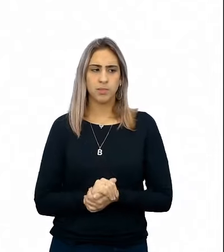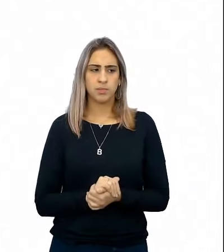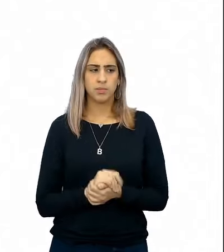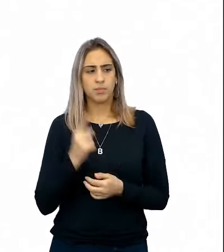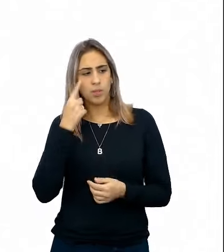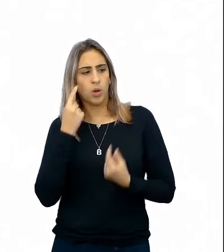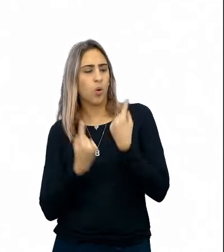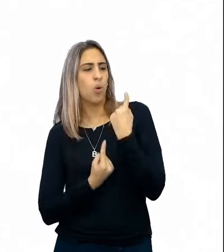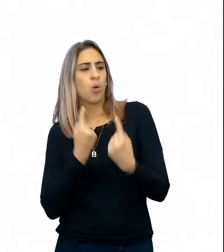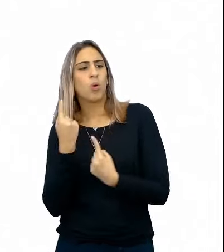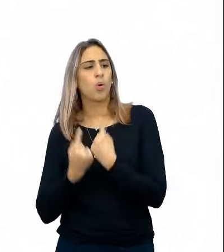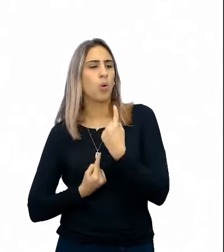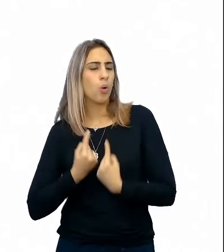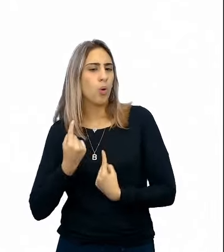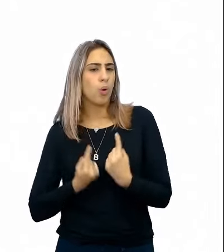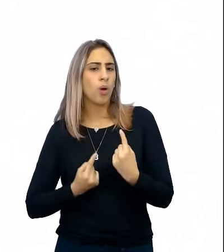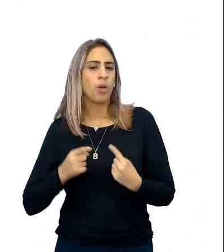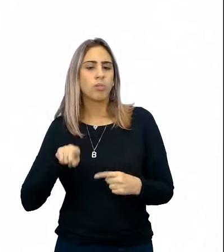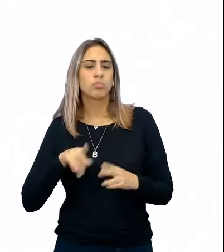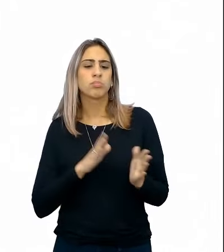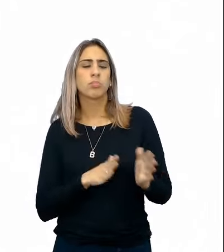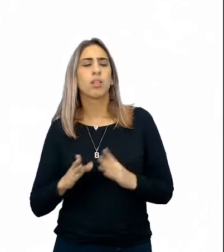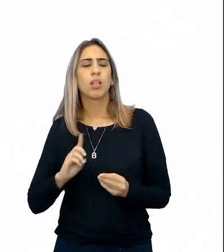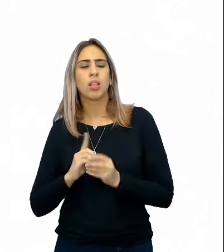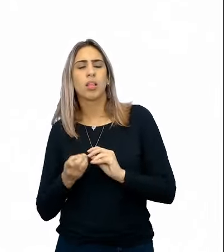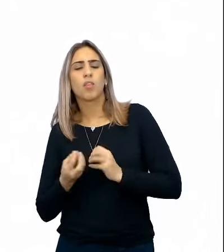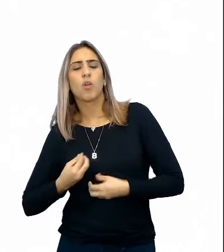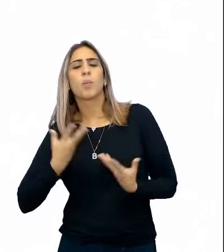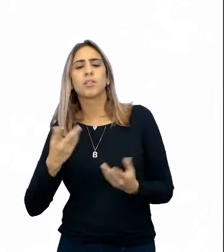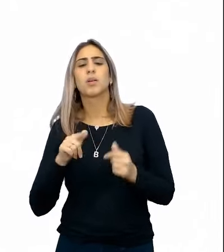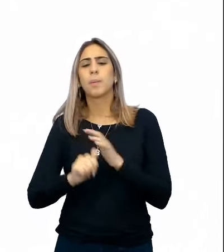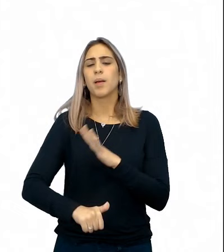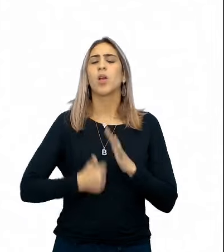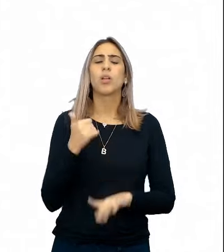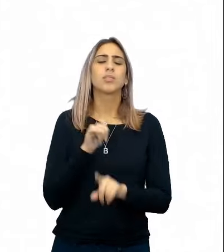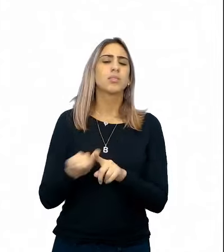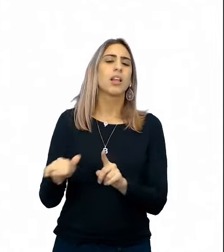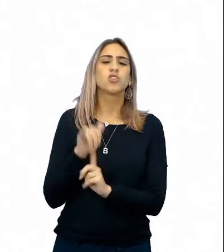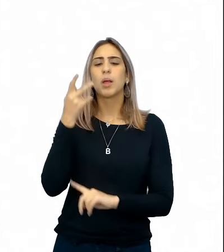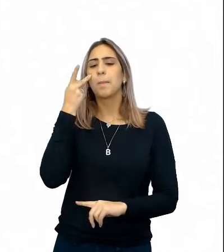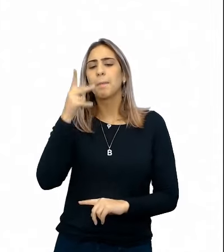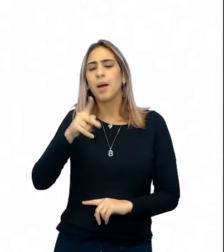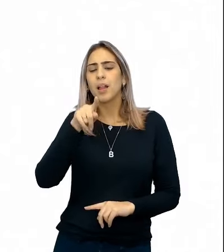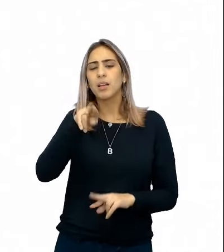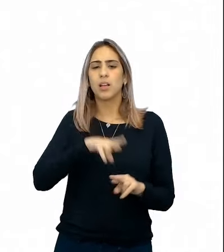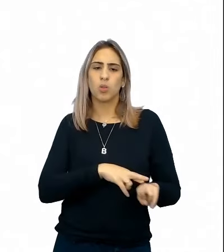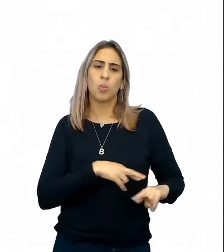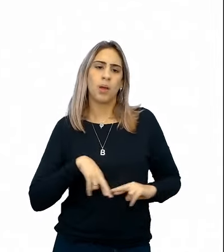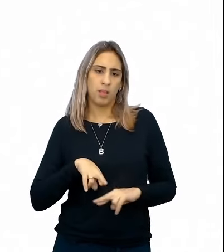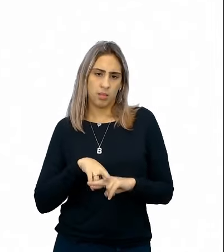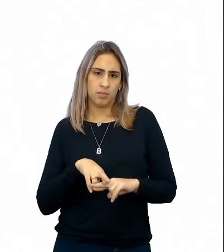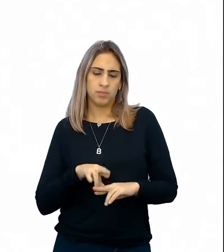quais serão as melhores atividades e as melhores estratégias para essa retomada.